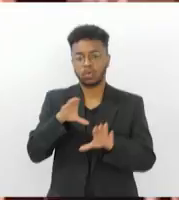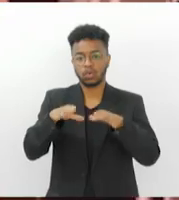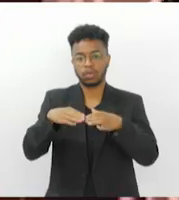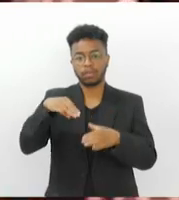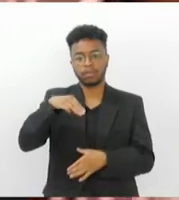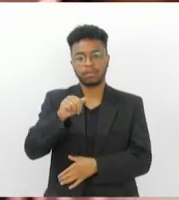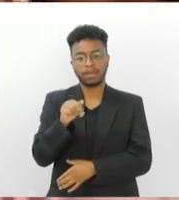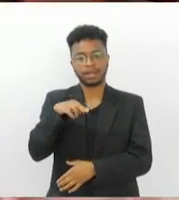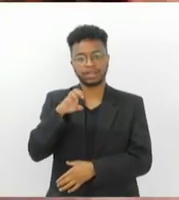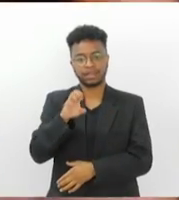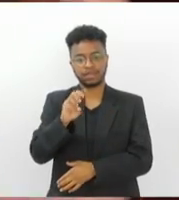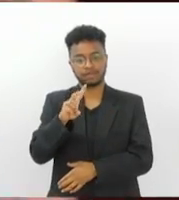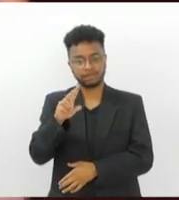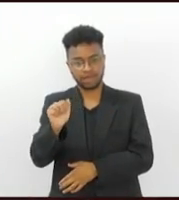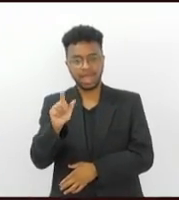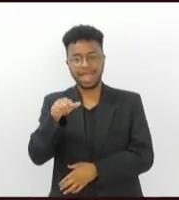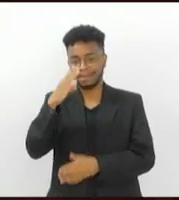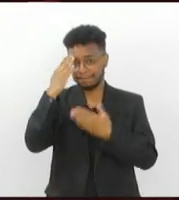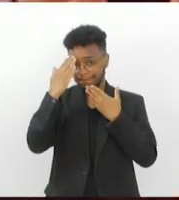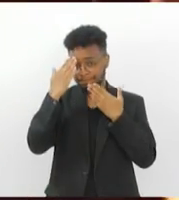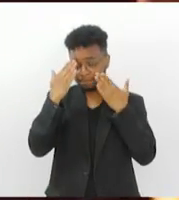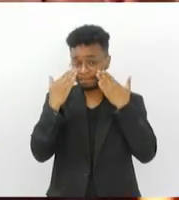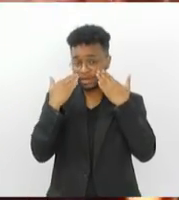pop e rock é a atração